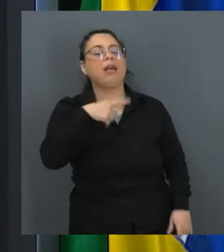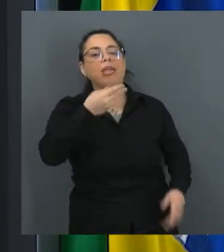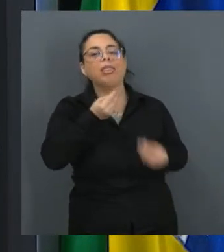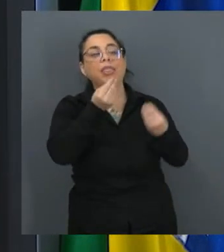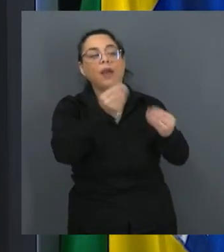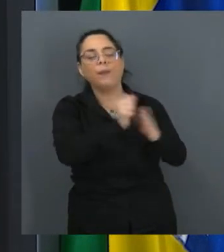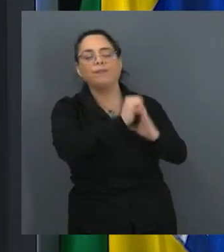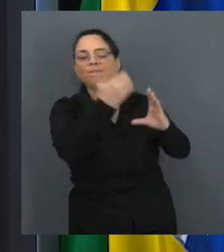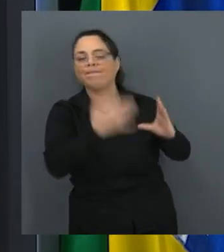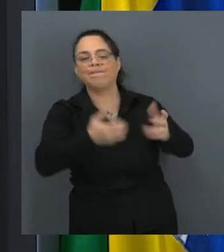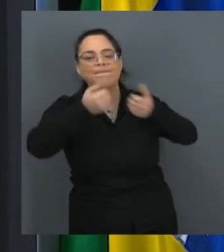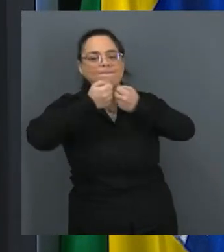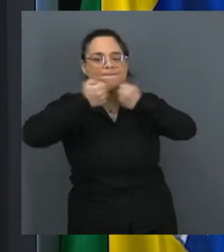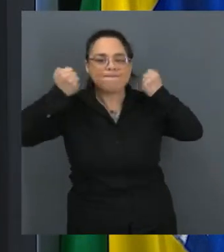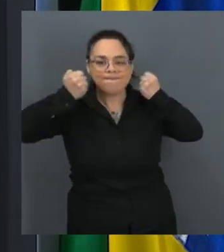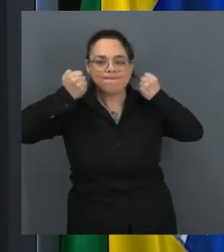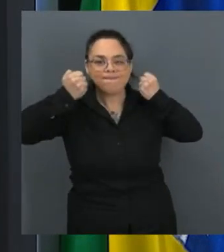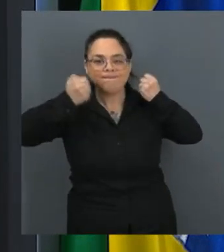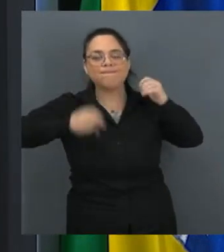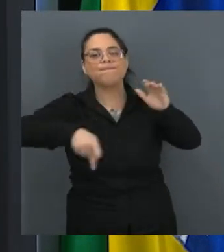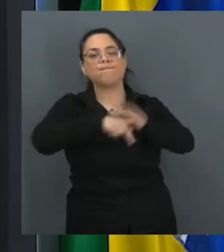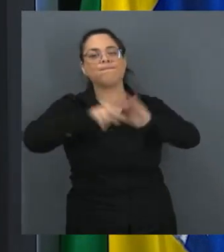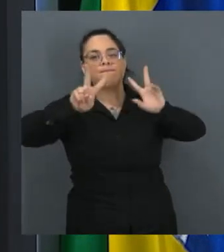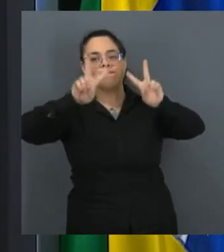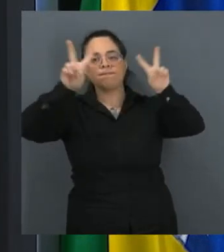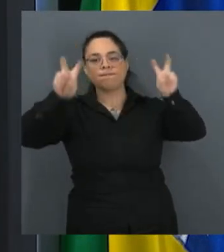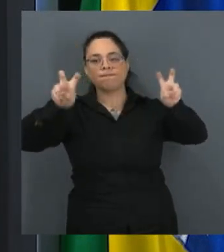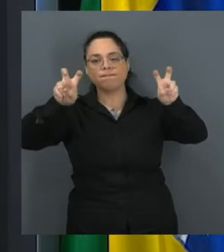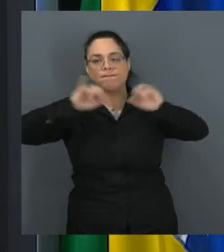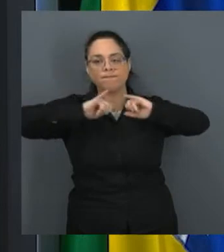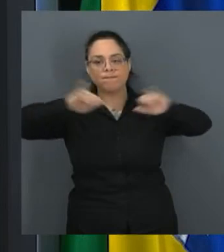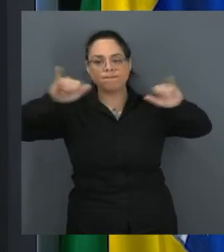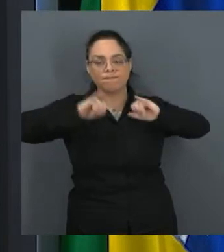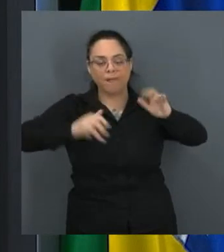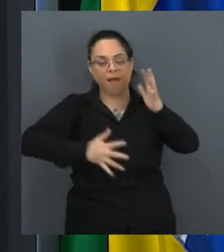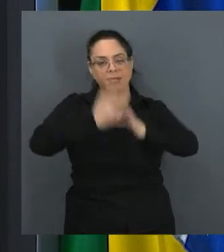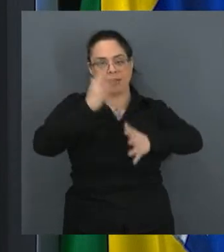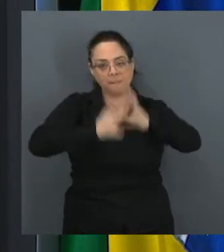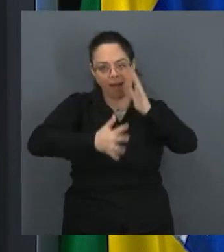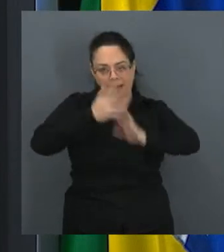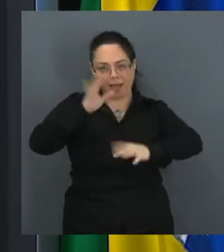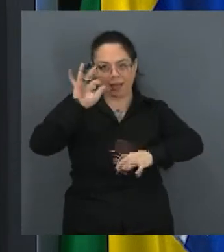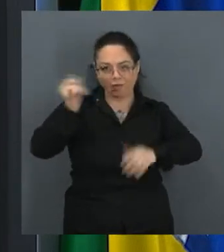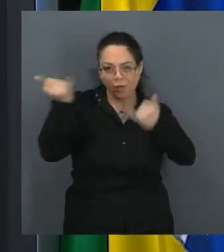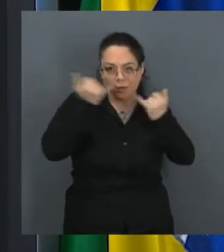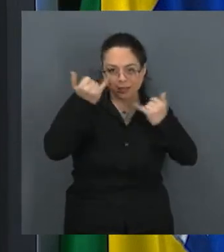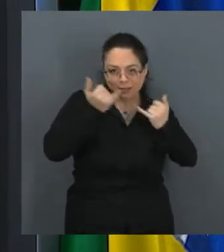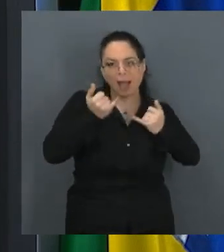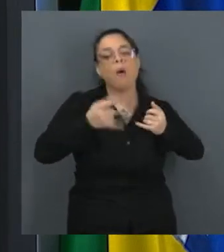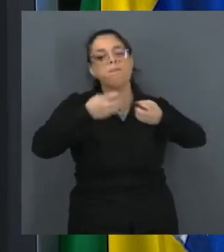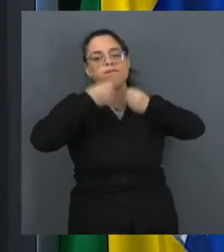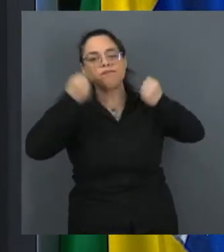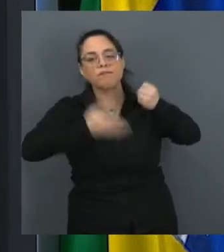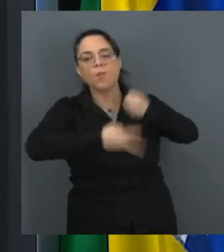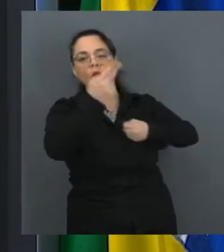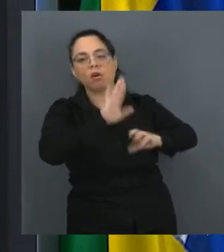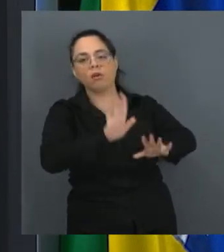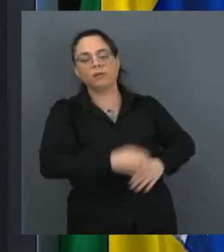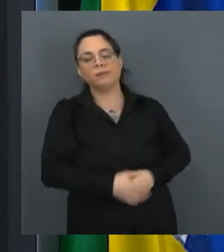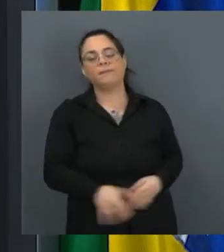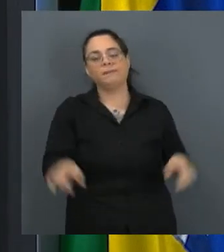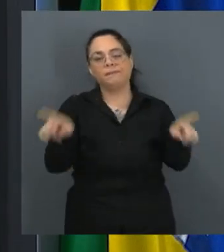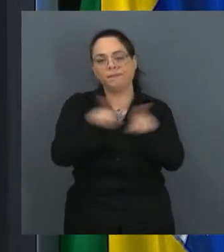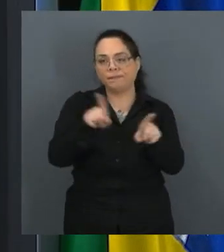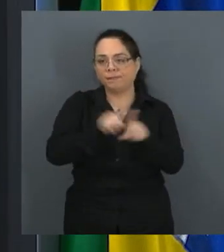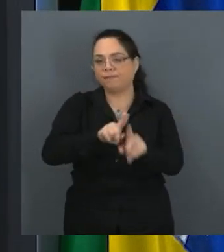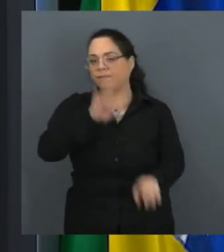explícita a, abro aspas, notícias inconvenientes. E mais contundente, senhoras senadoras